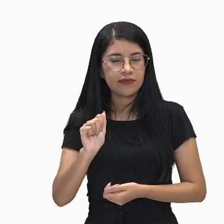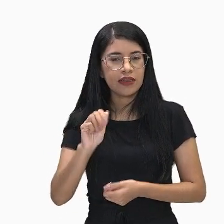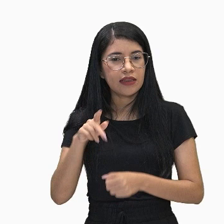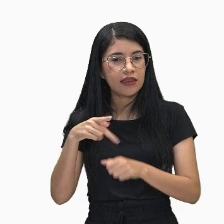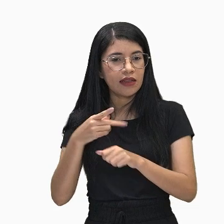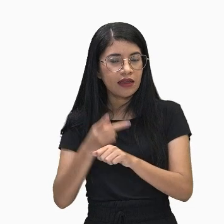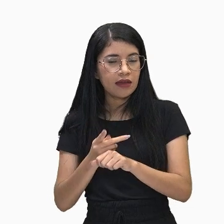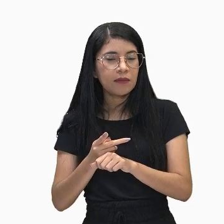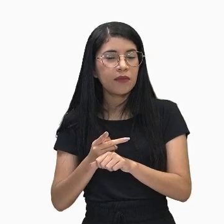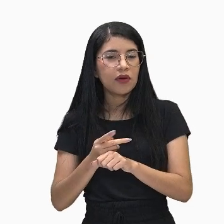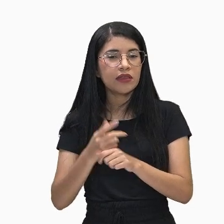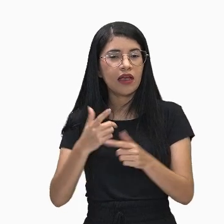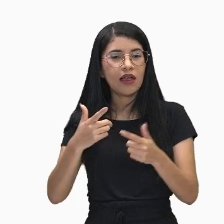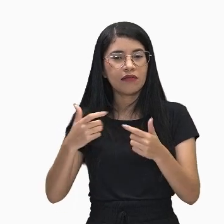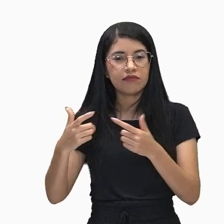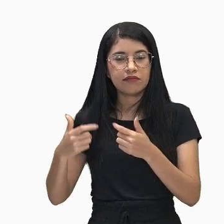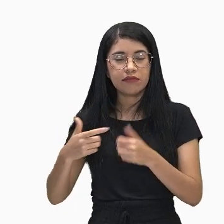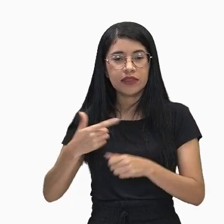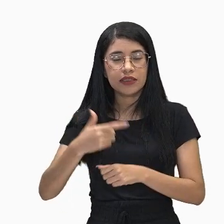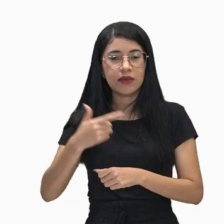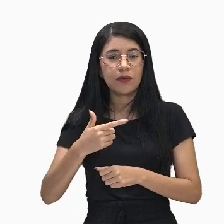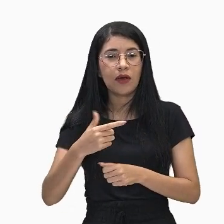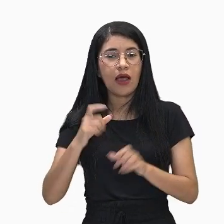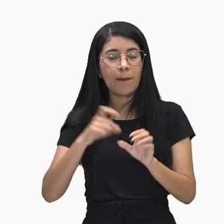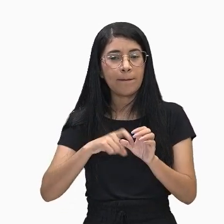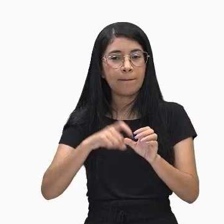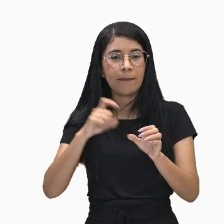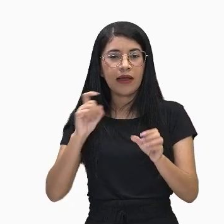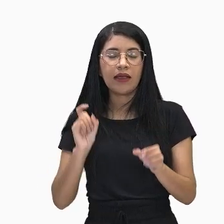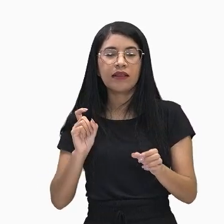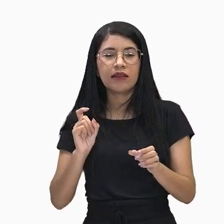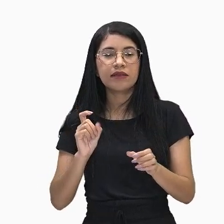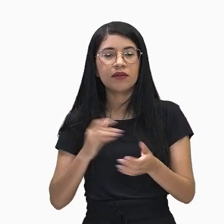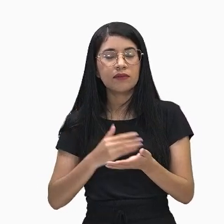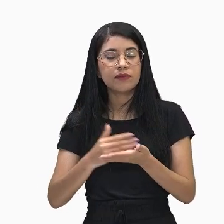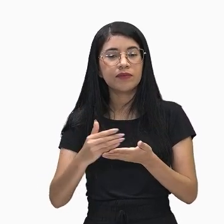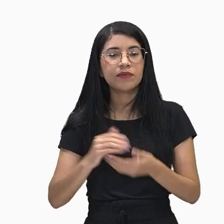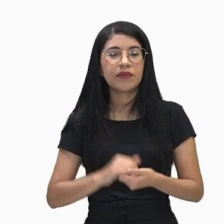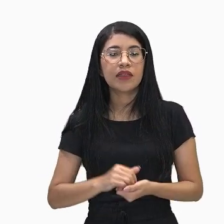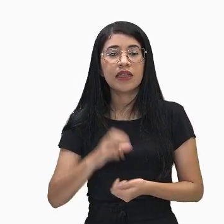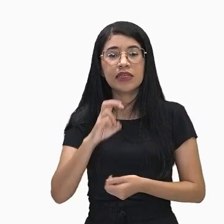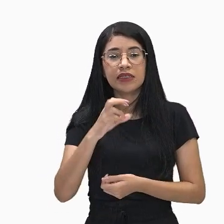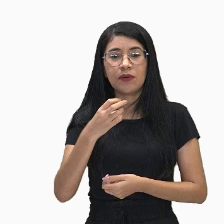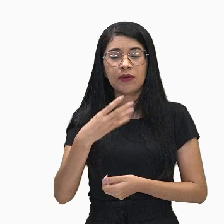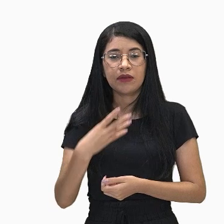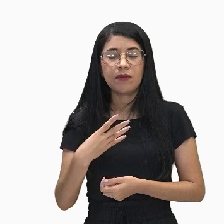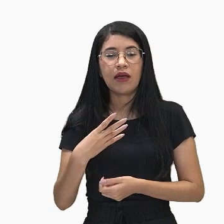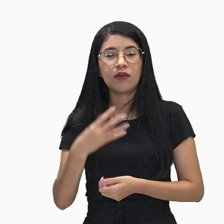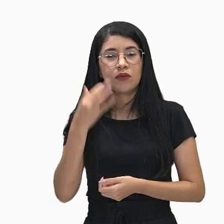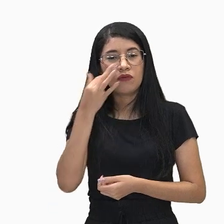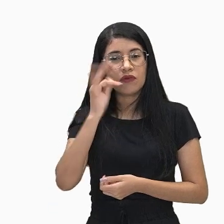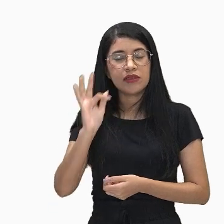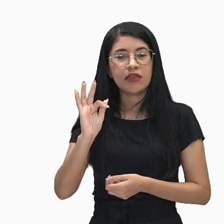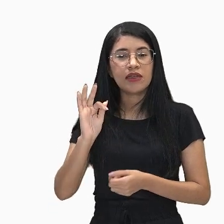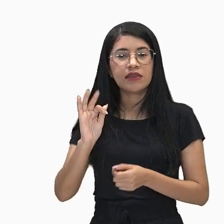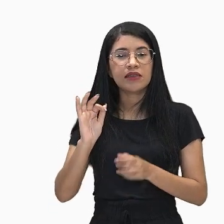Guerra Mundial, começa o processo de independência. Em 54, franceses derrotados